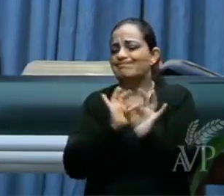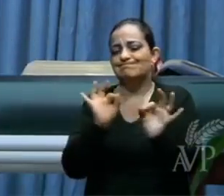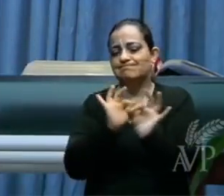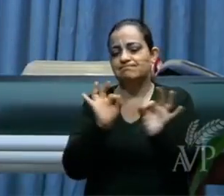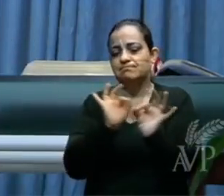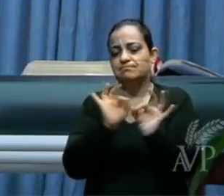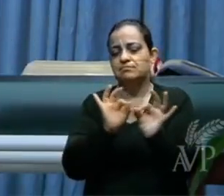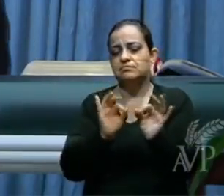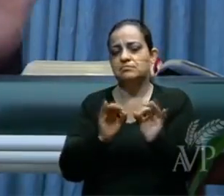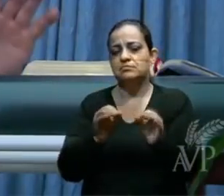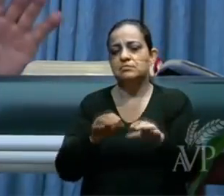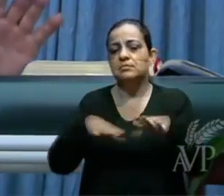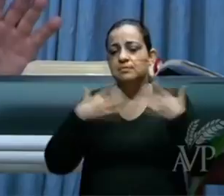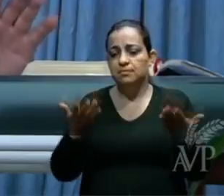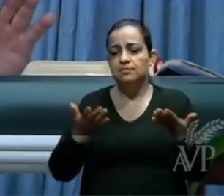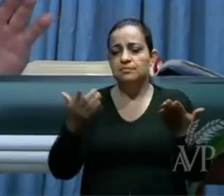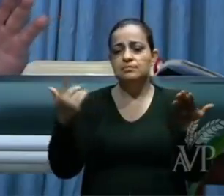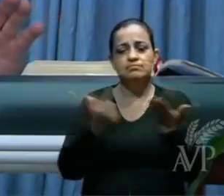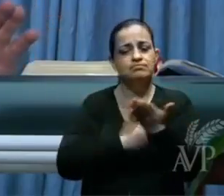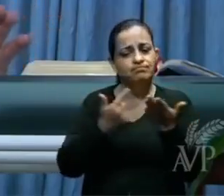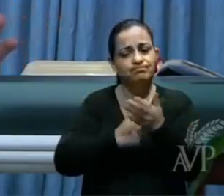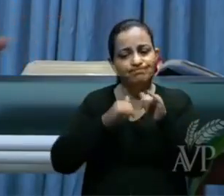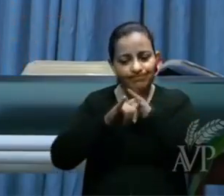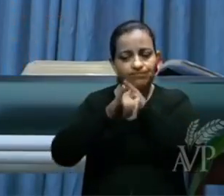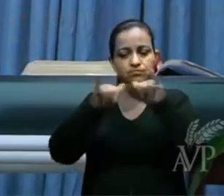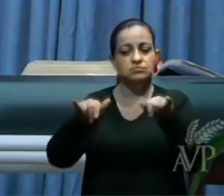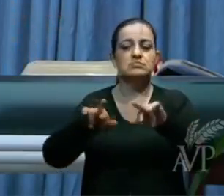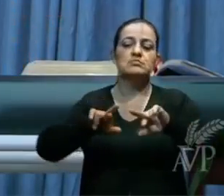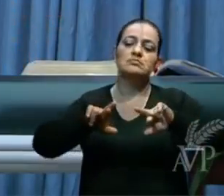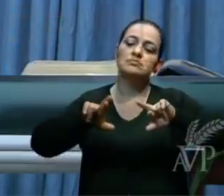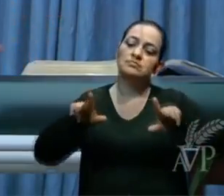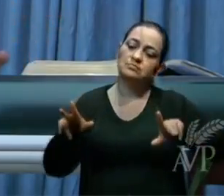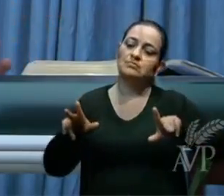agora a mensagem é diferente a